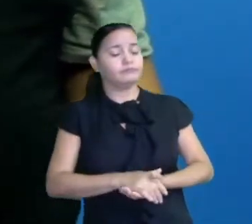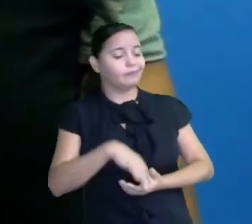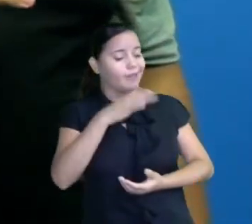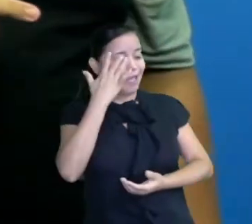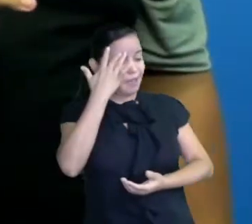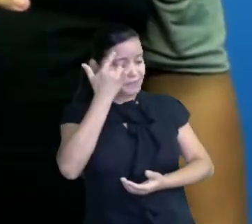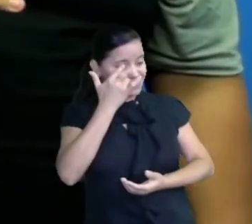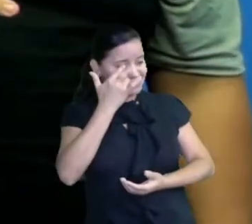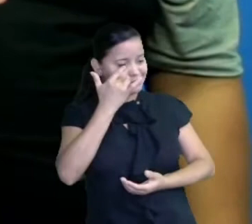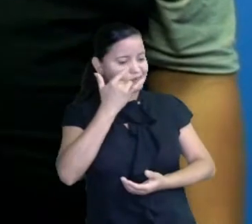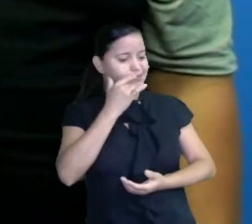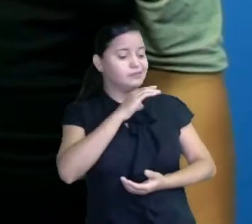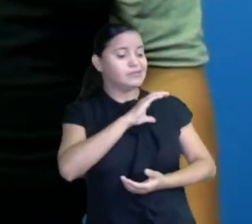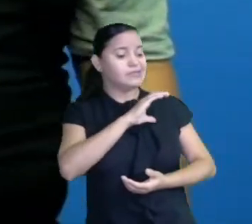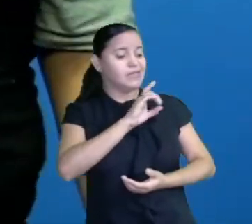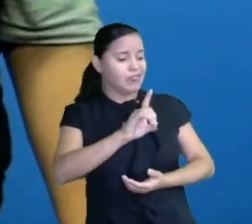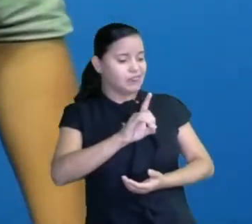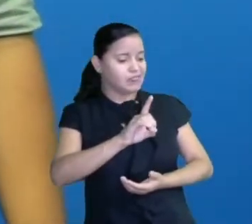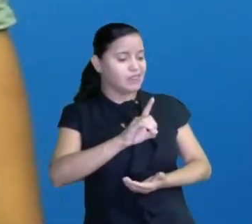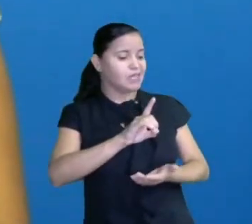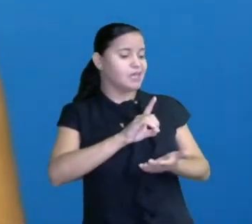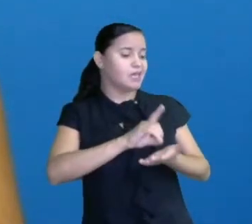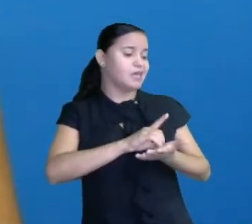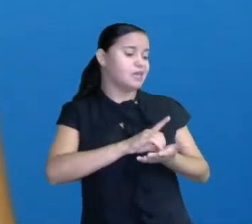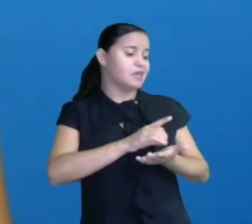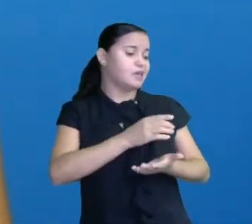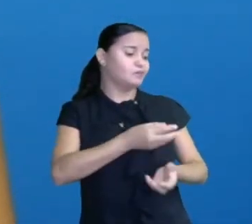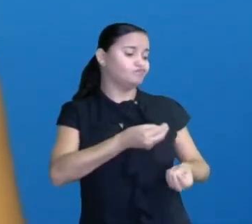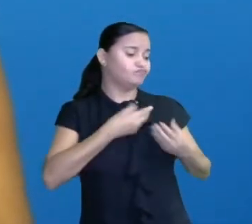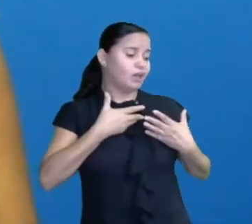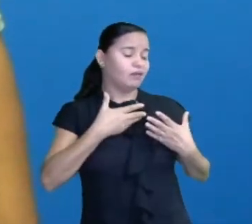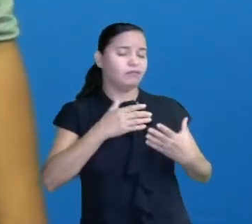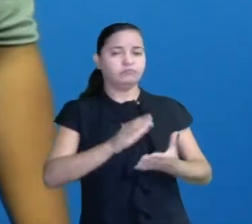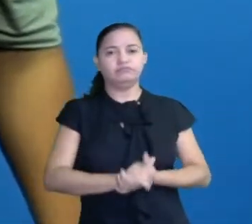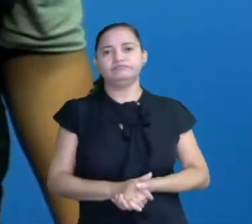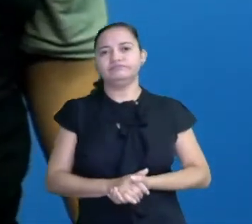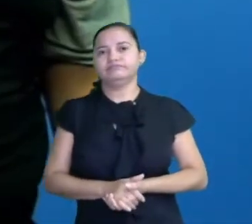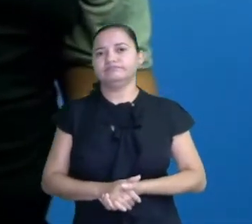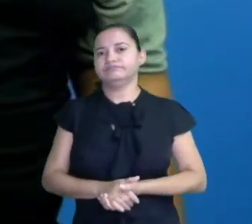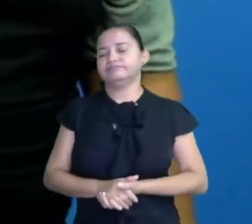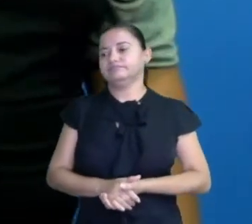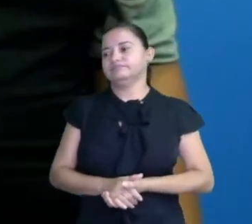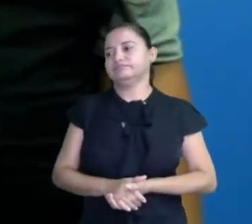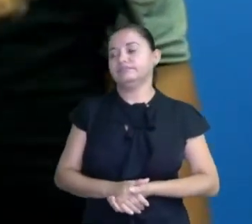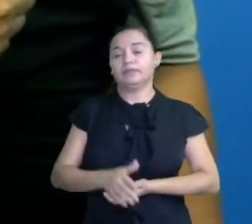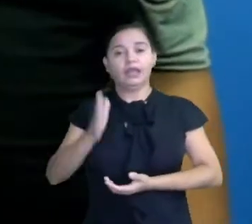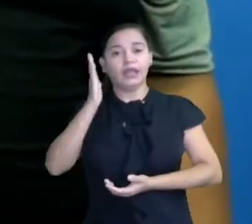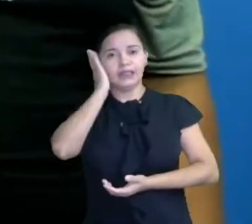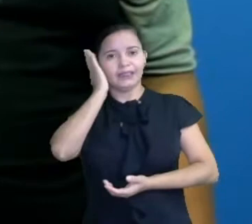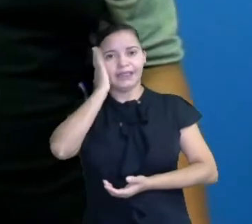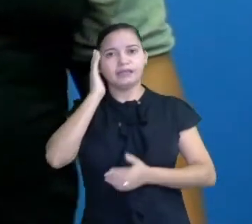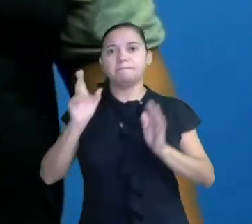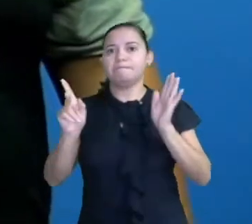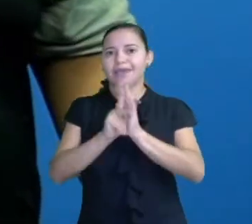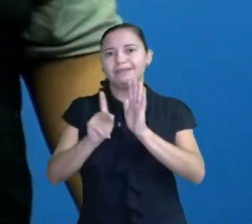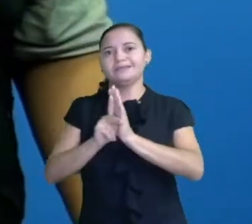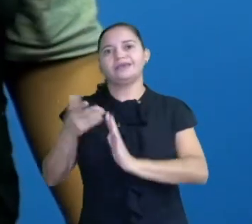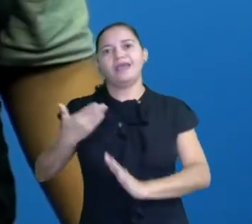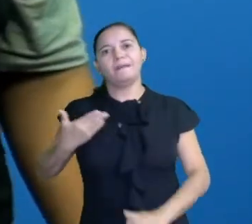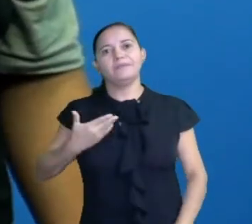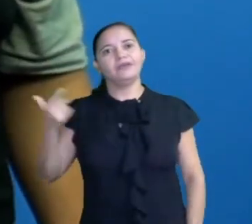não pertence à amiga 1, e sim à amiga 2. Subentende-se também, essa informação está